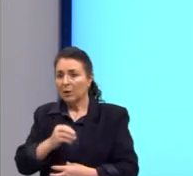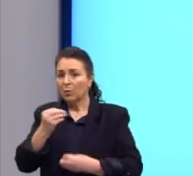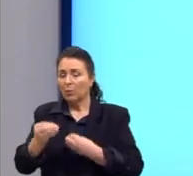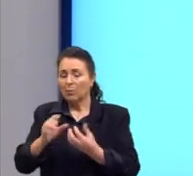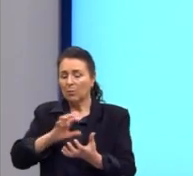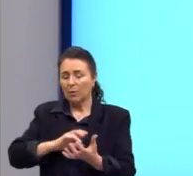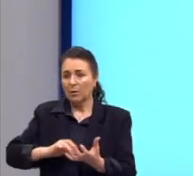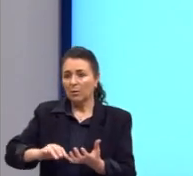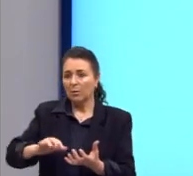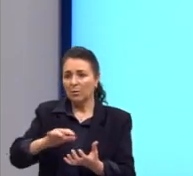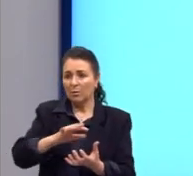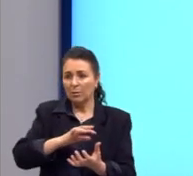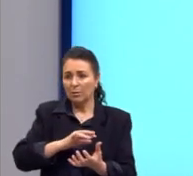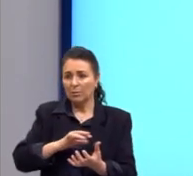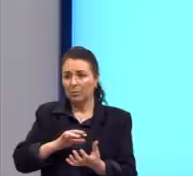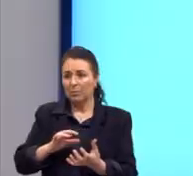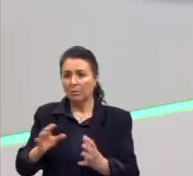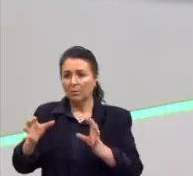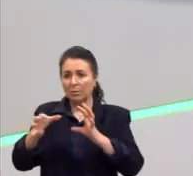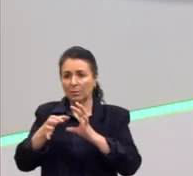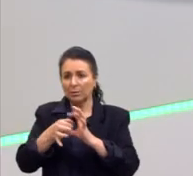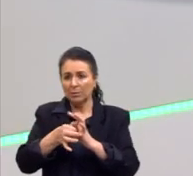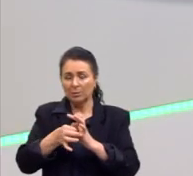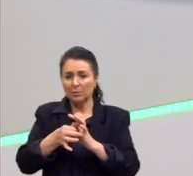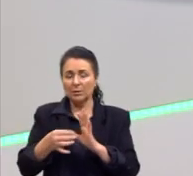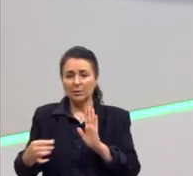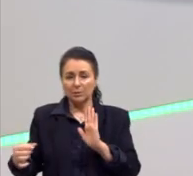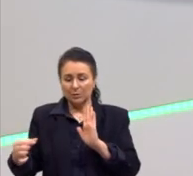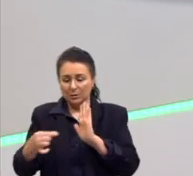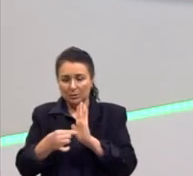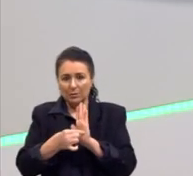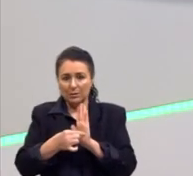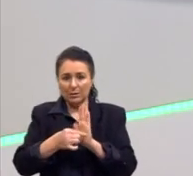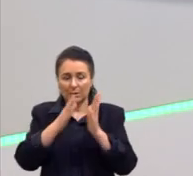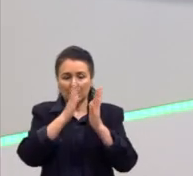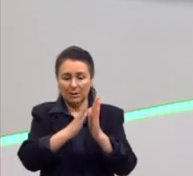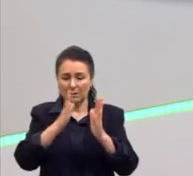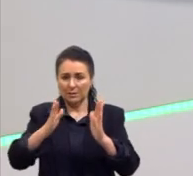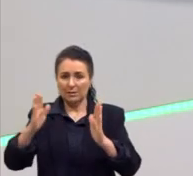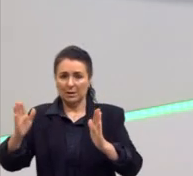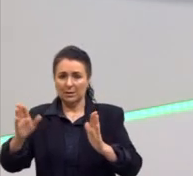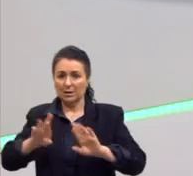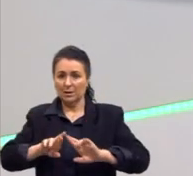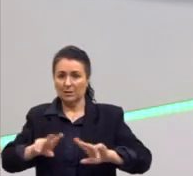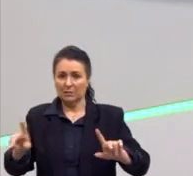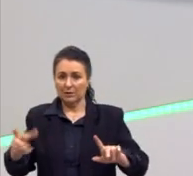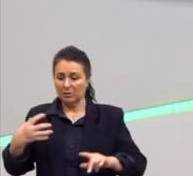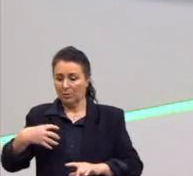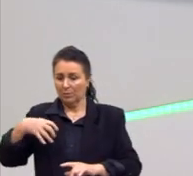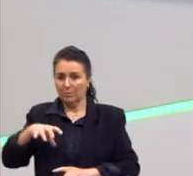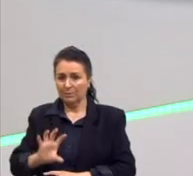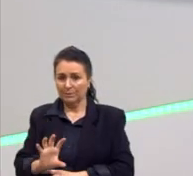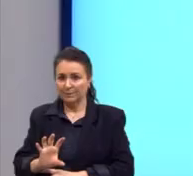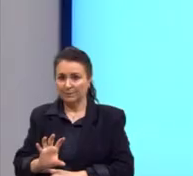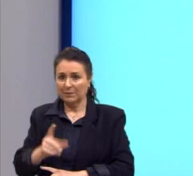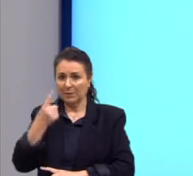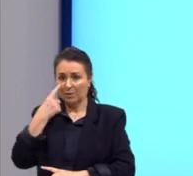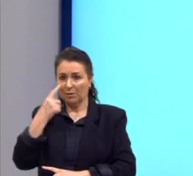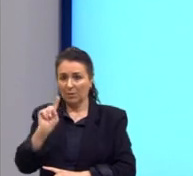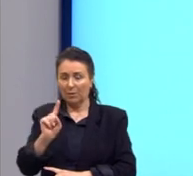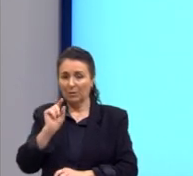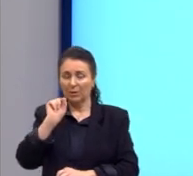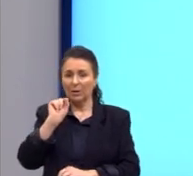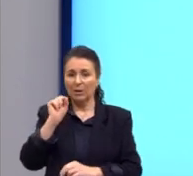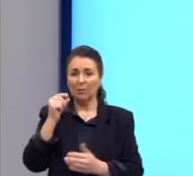calcula Associação de Resistores em Série A de forma oposta vejam e que